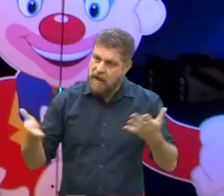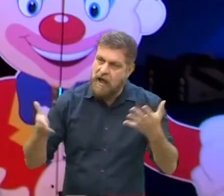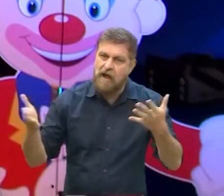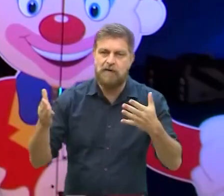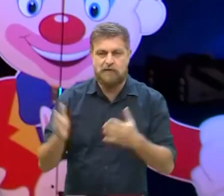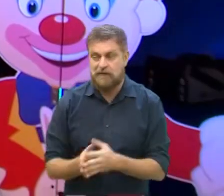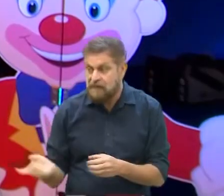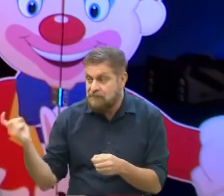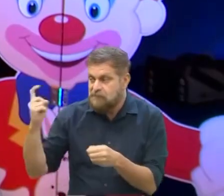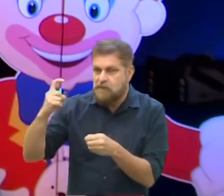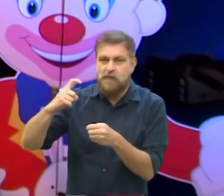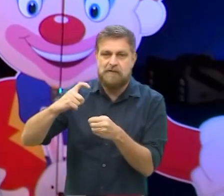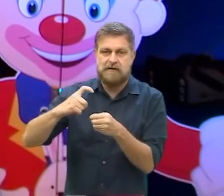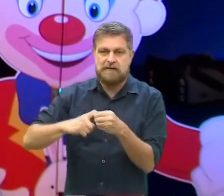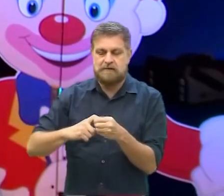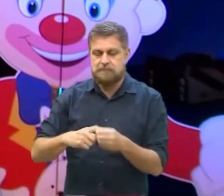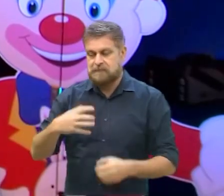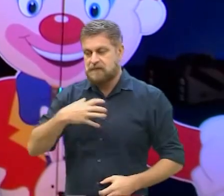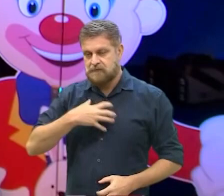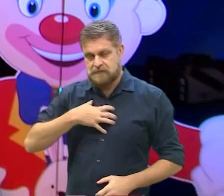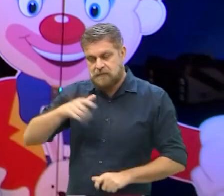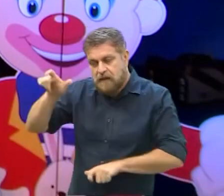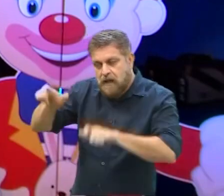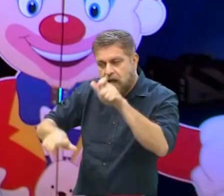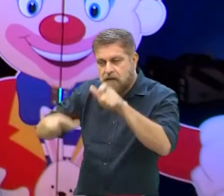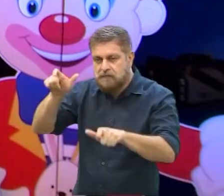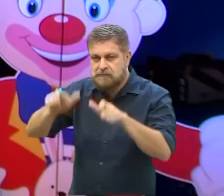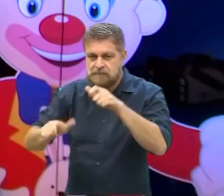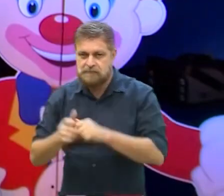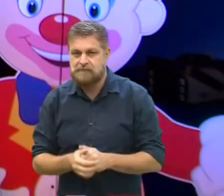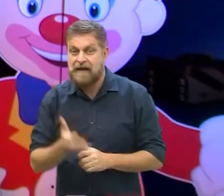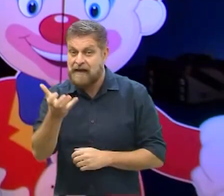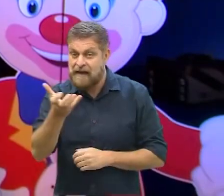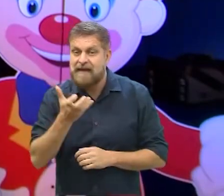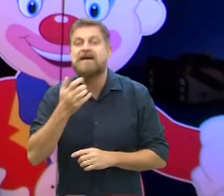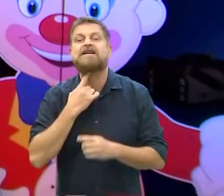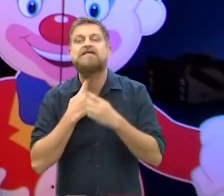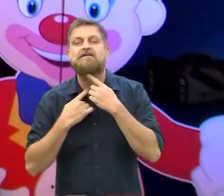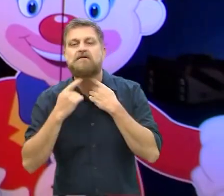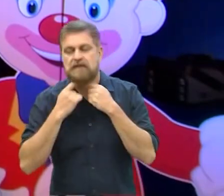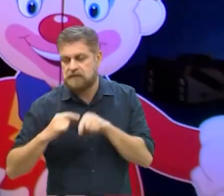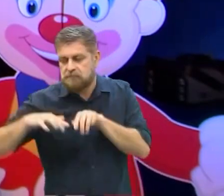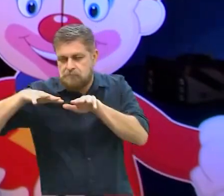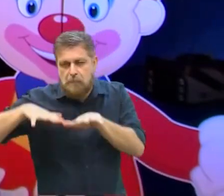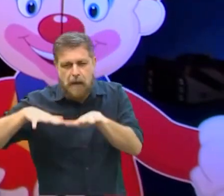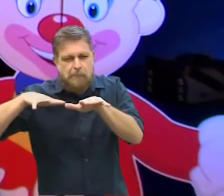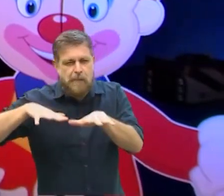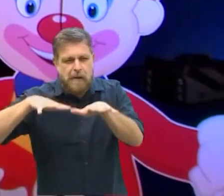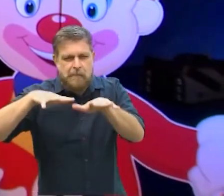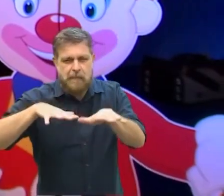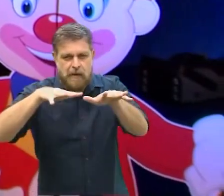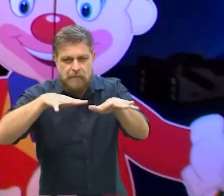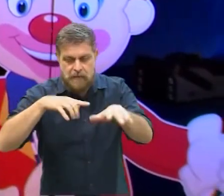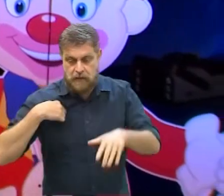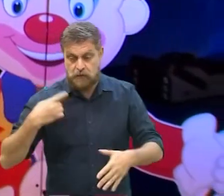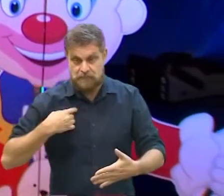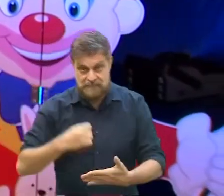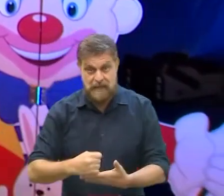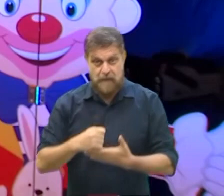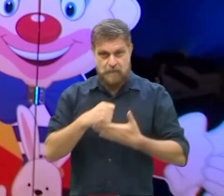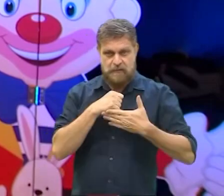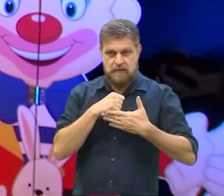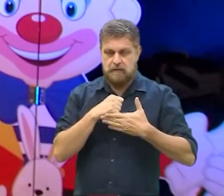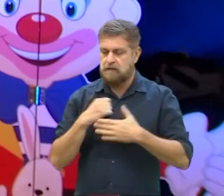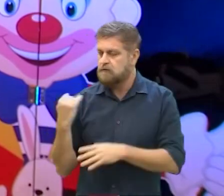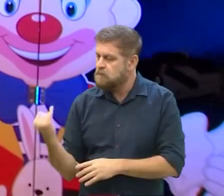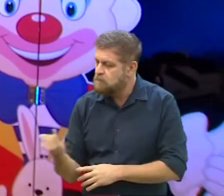Agora tá voltando e eu sinto que as pessoas estão querendo vir, estão querendo nos apoiar.